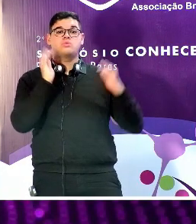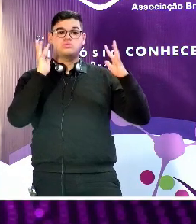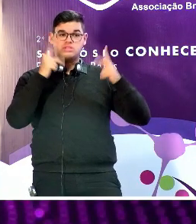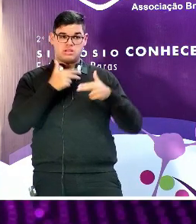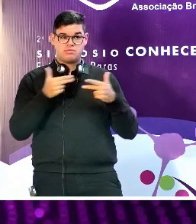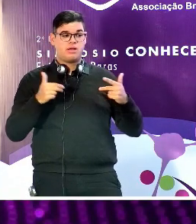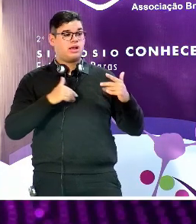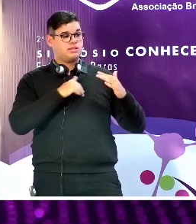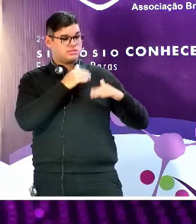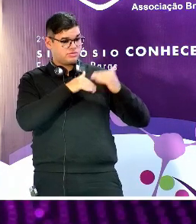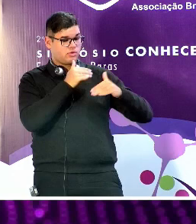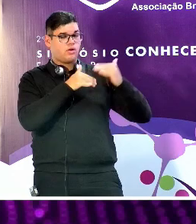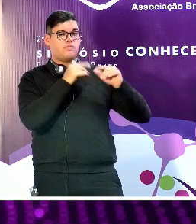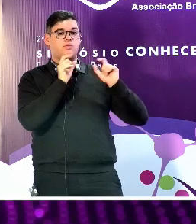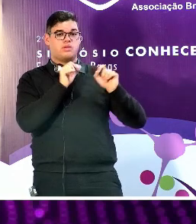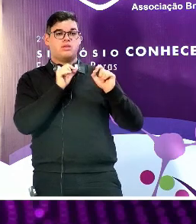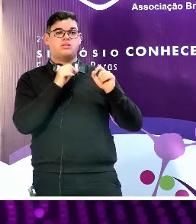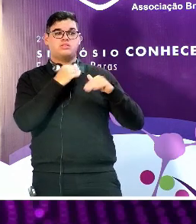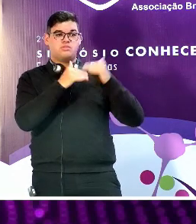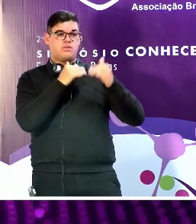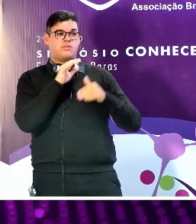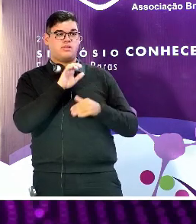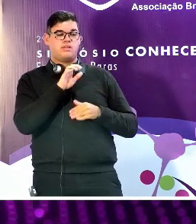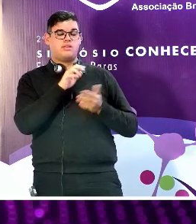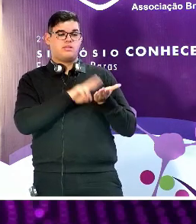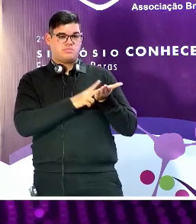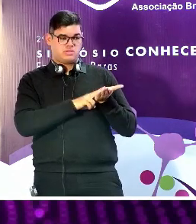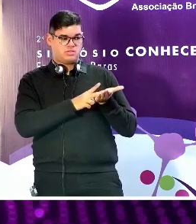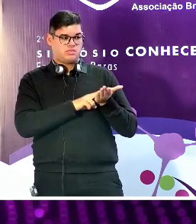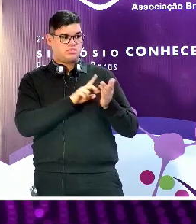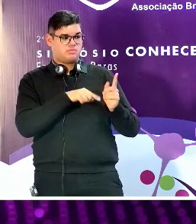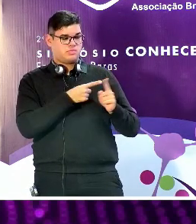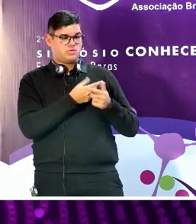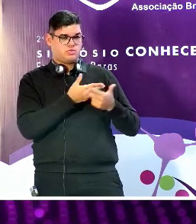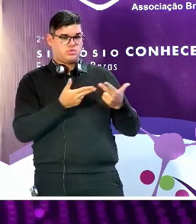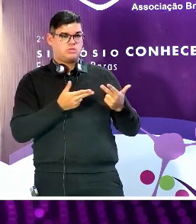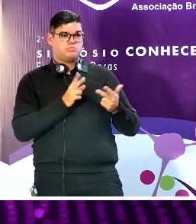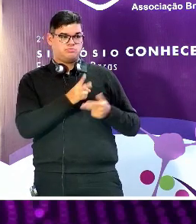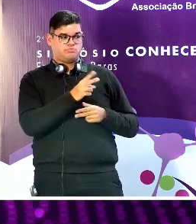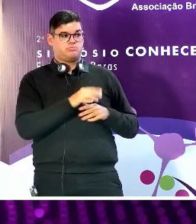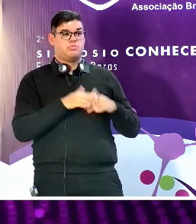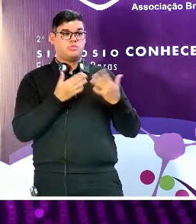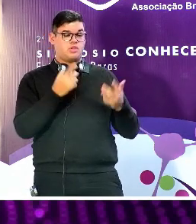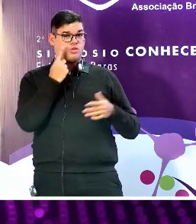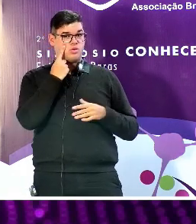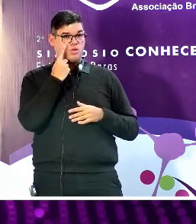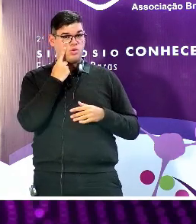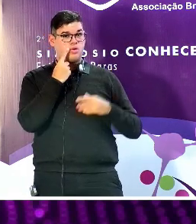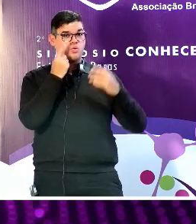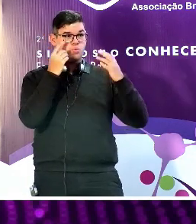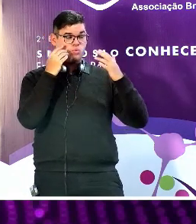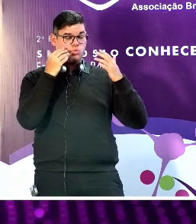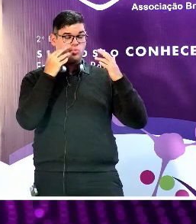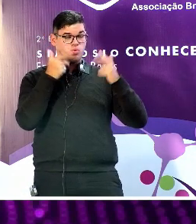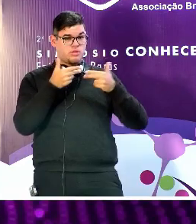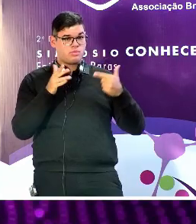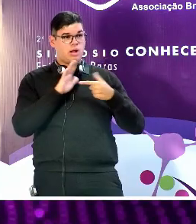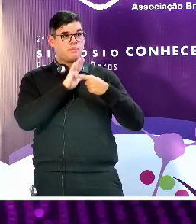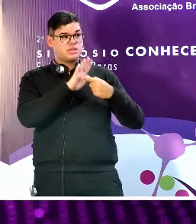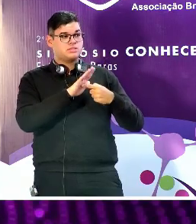desenvolvem a epilepsia e crises recorrentes e espontâneas. Então, o animal ele apresenta as